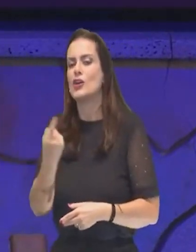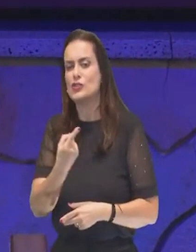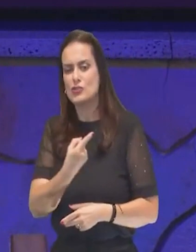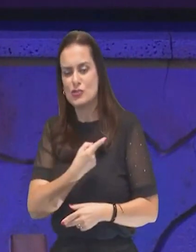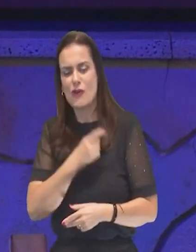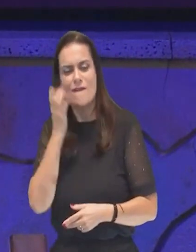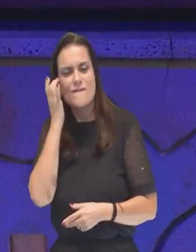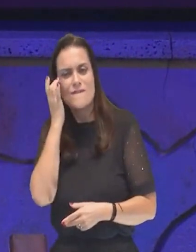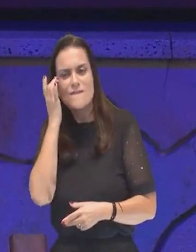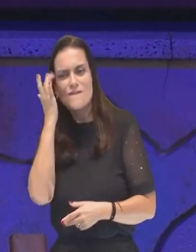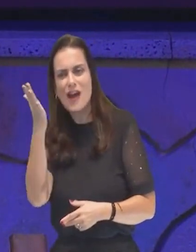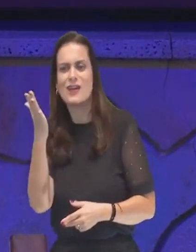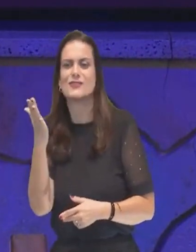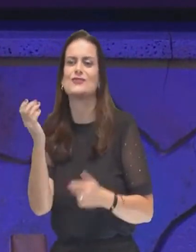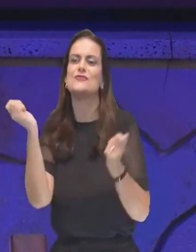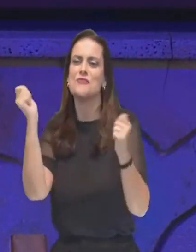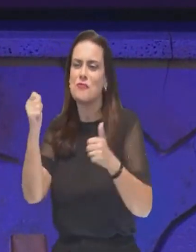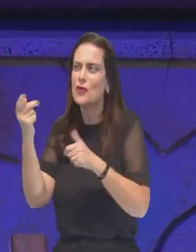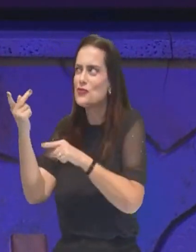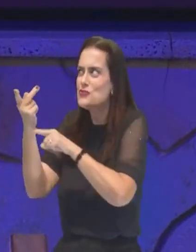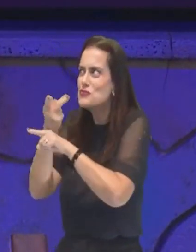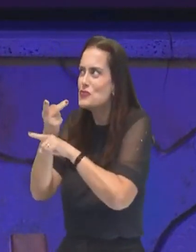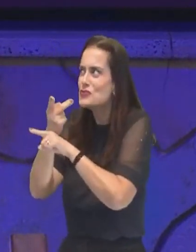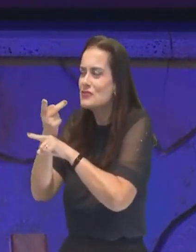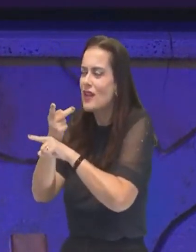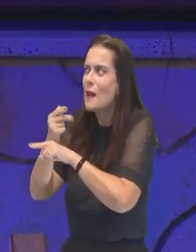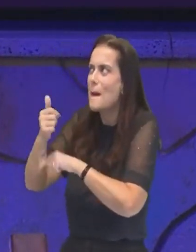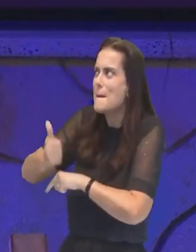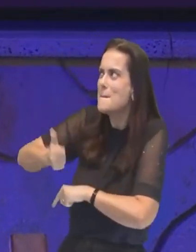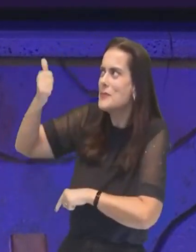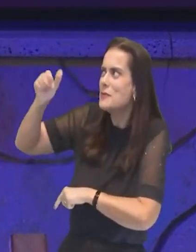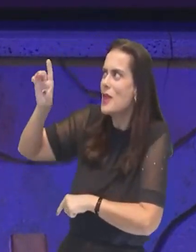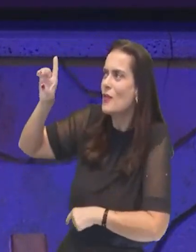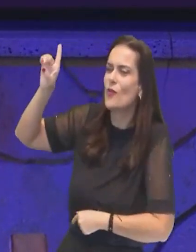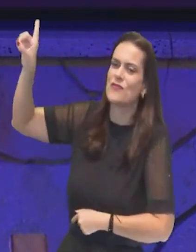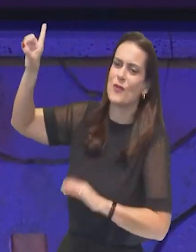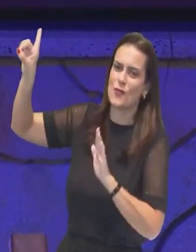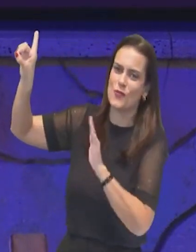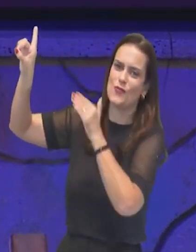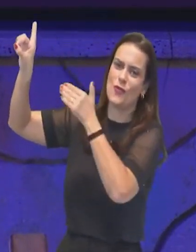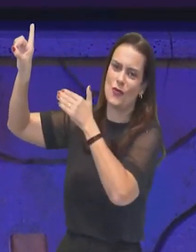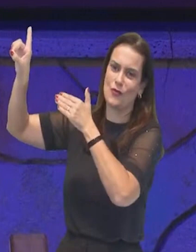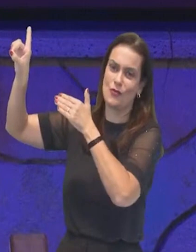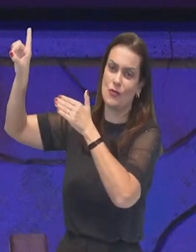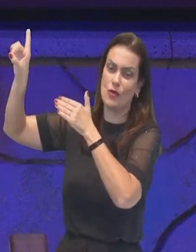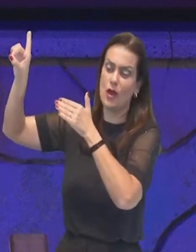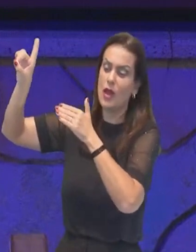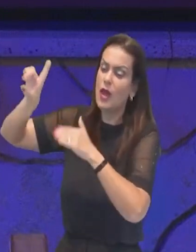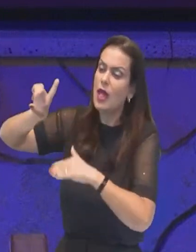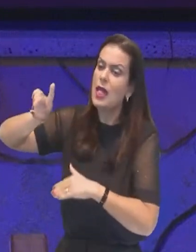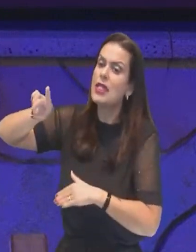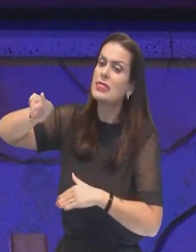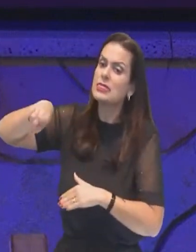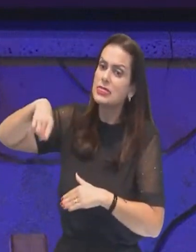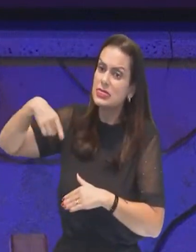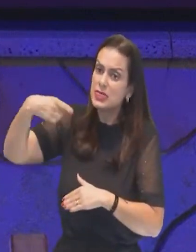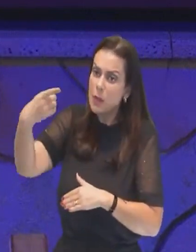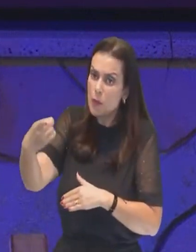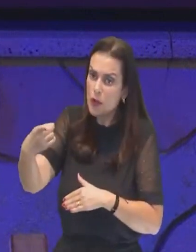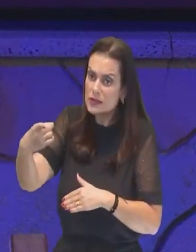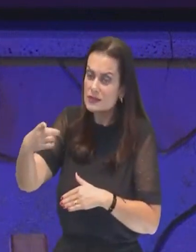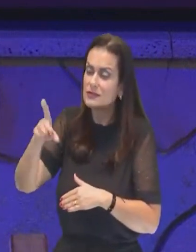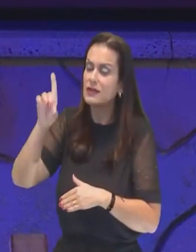em buscar em primeiro lugar o seu reino e a sua justiça, confiando que Ele acrescenta aquilo que nos